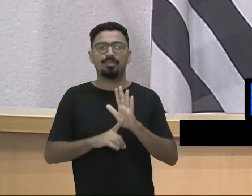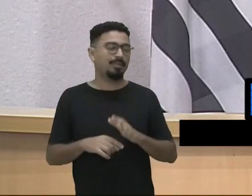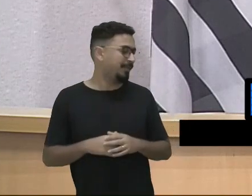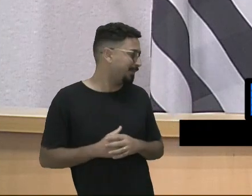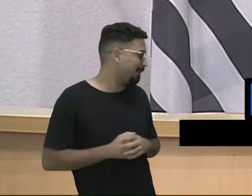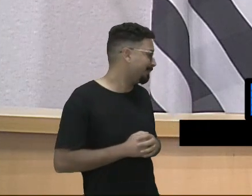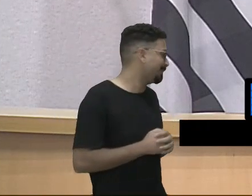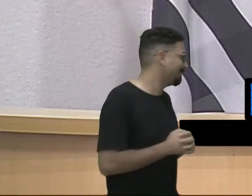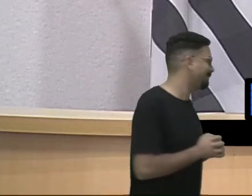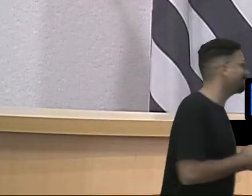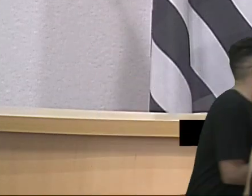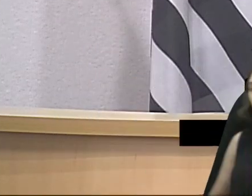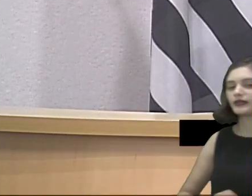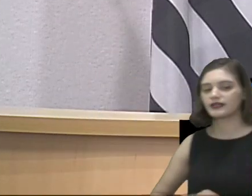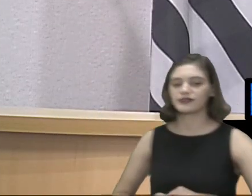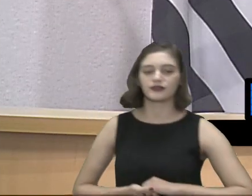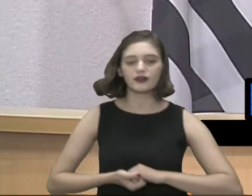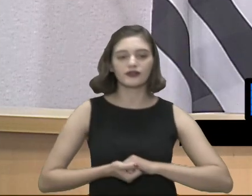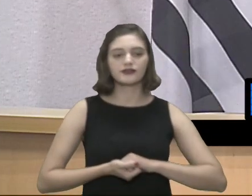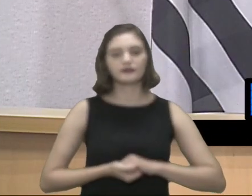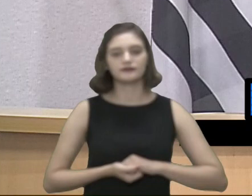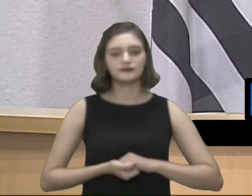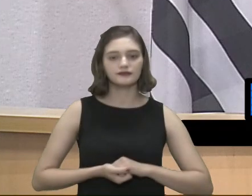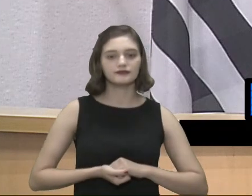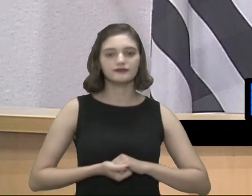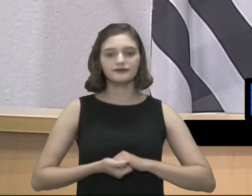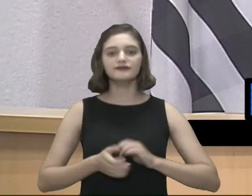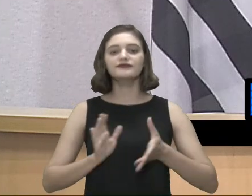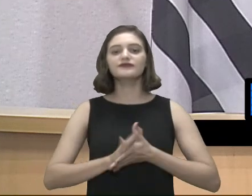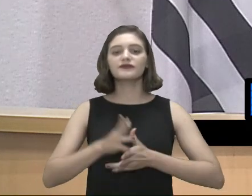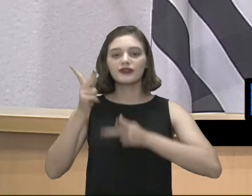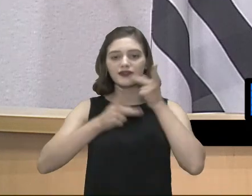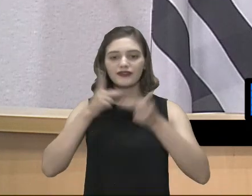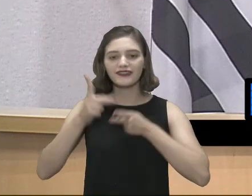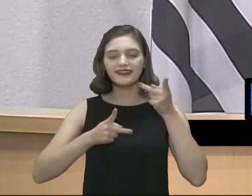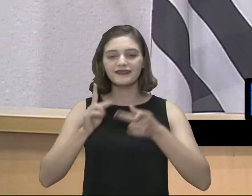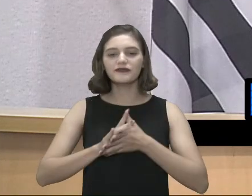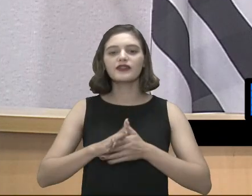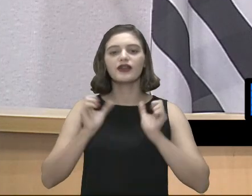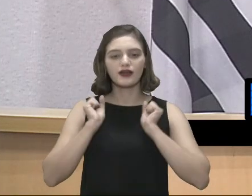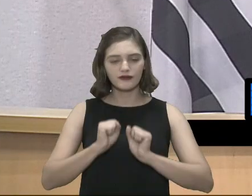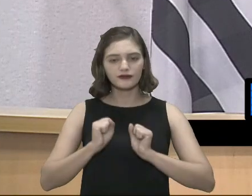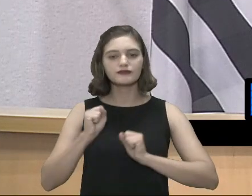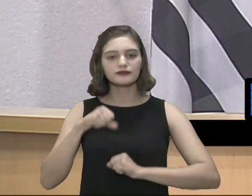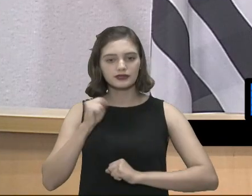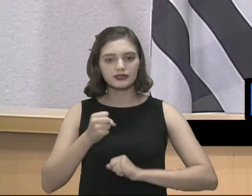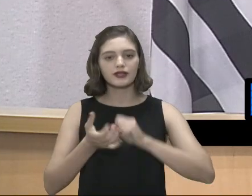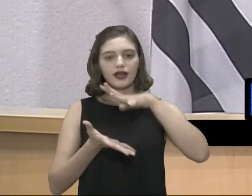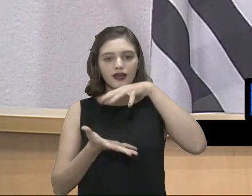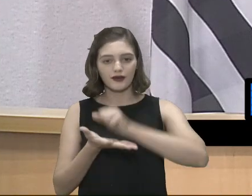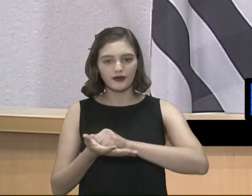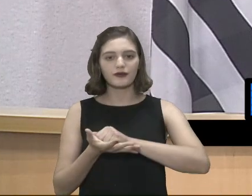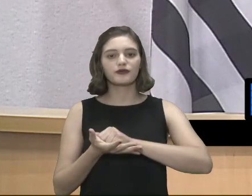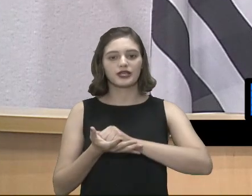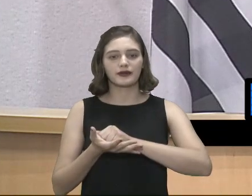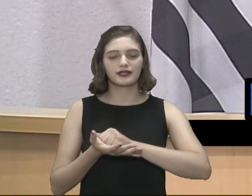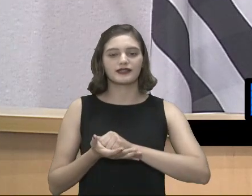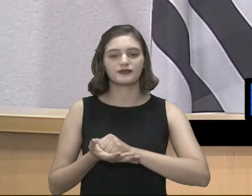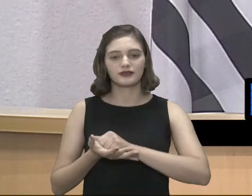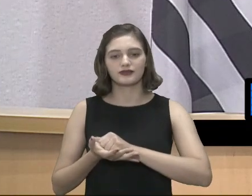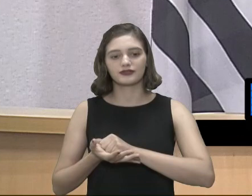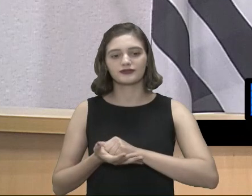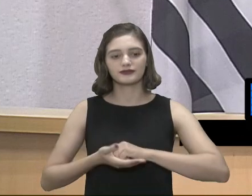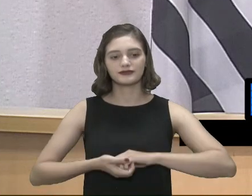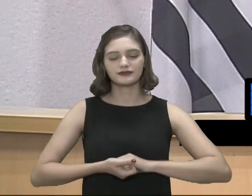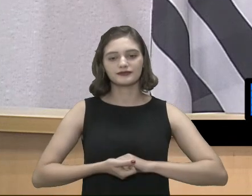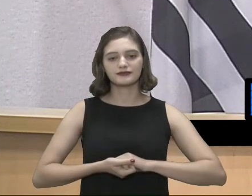dia. Por muito custo, veio uma outra e falou, não, pode deixar que eu vou fazer a ficha da sua amiga. Tudo